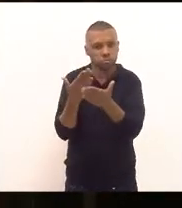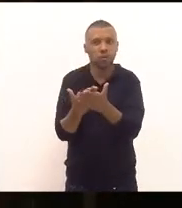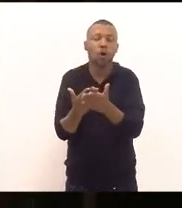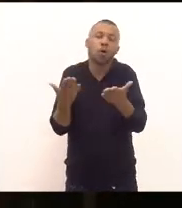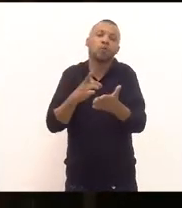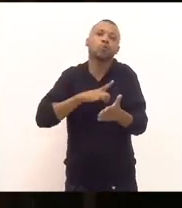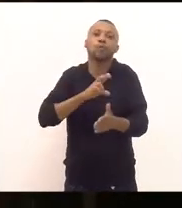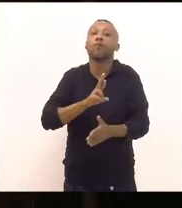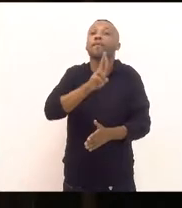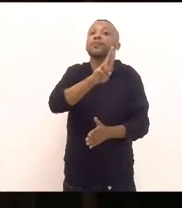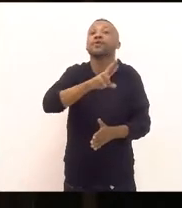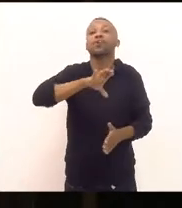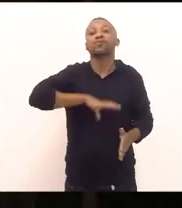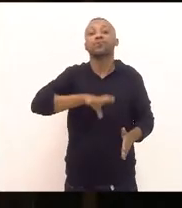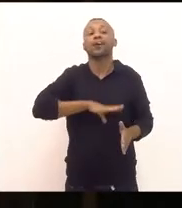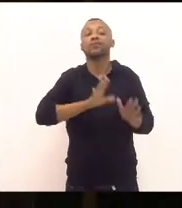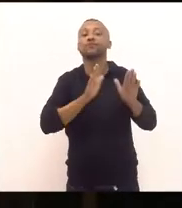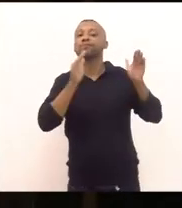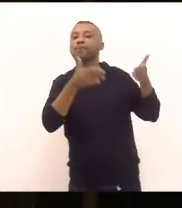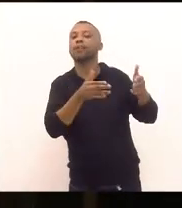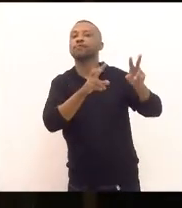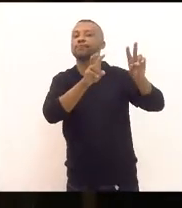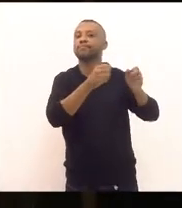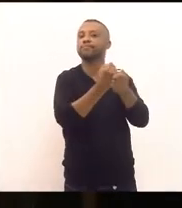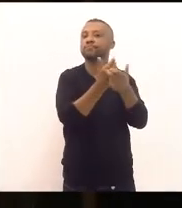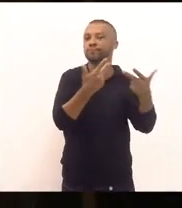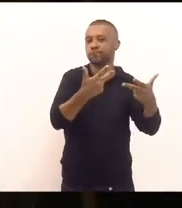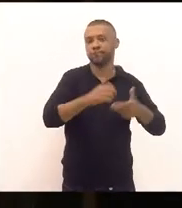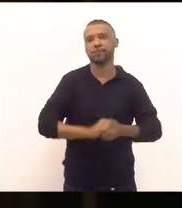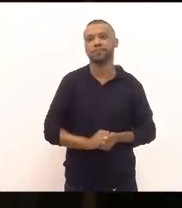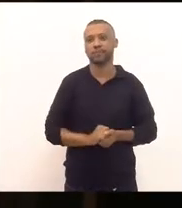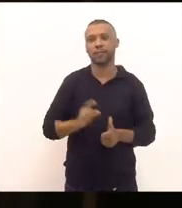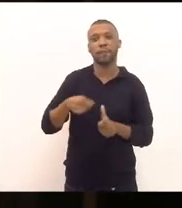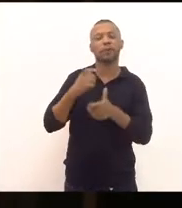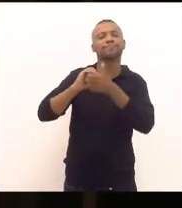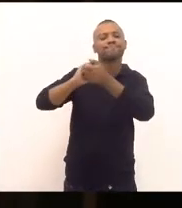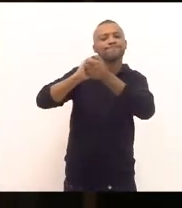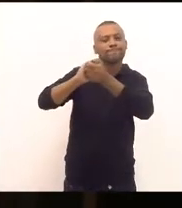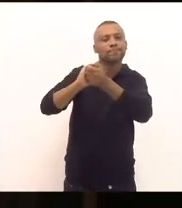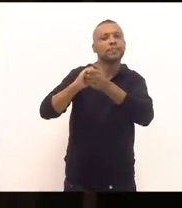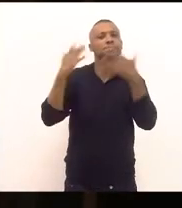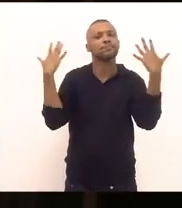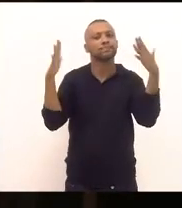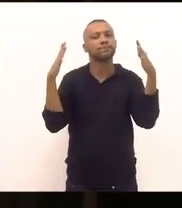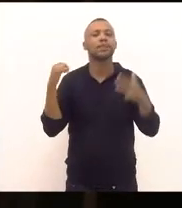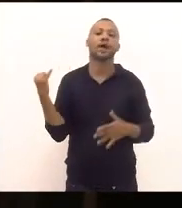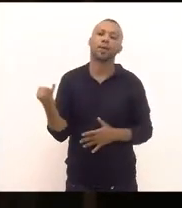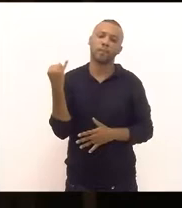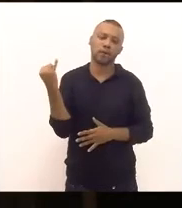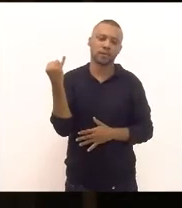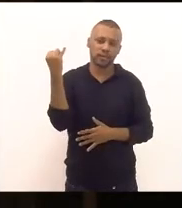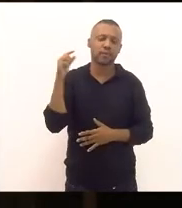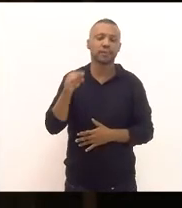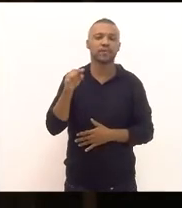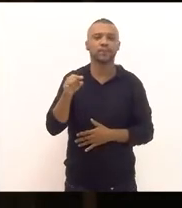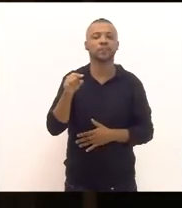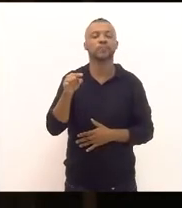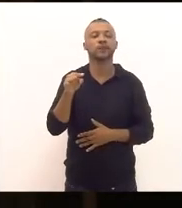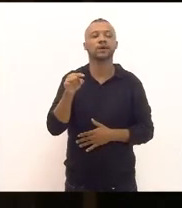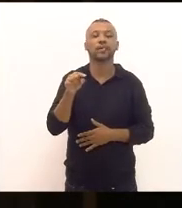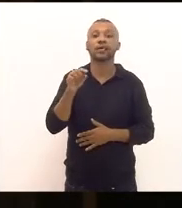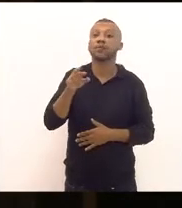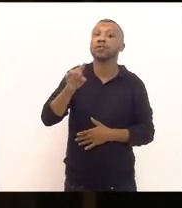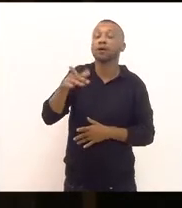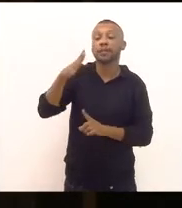consultor do Vasco para questões raciais é primeiros ao dar importância né Não só dessa atividade